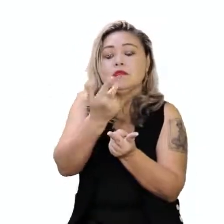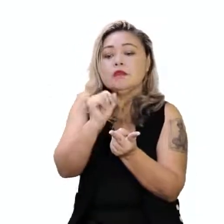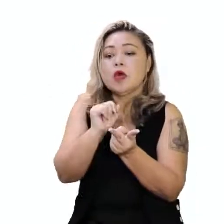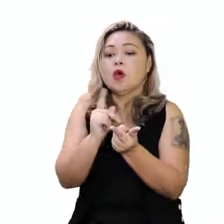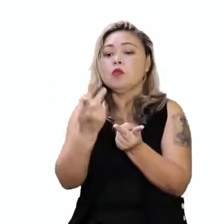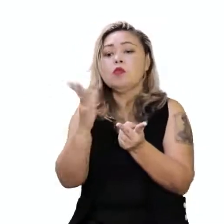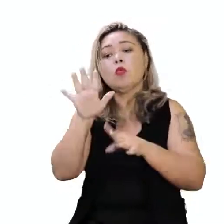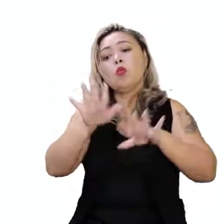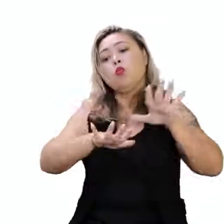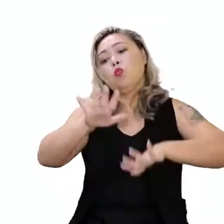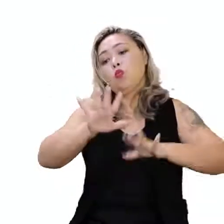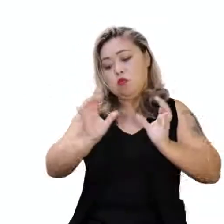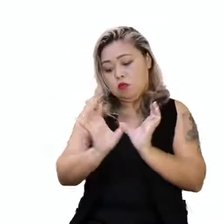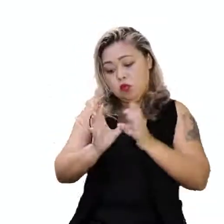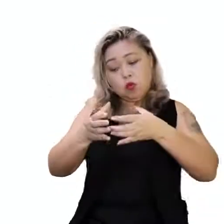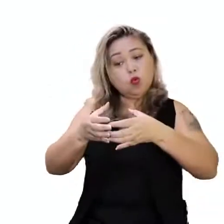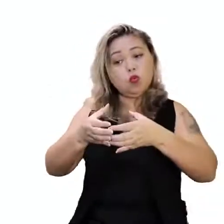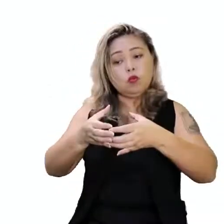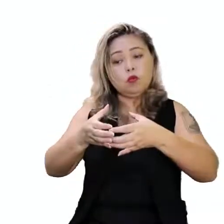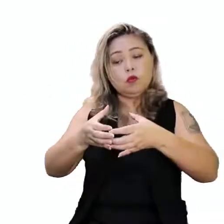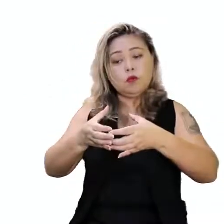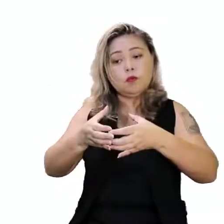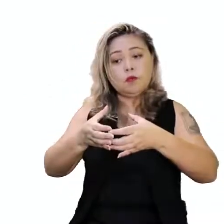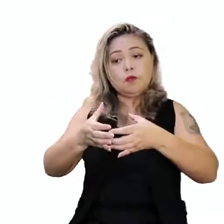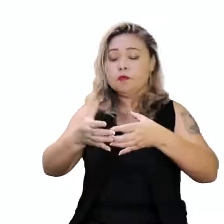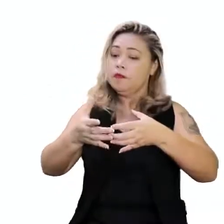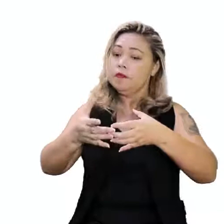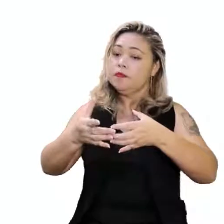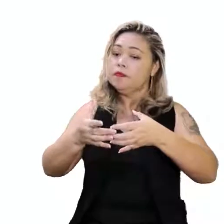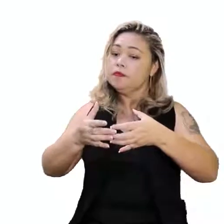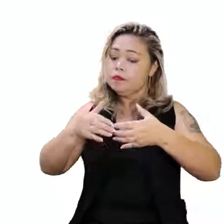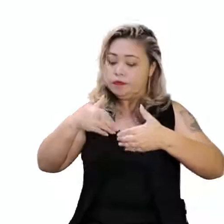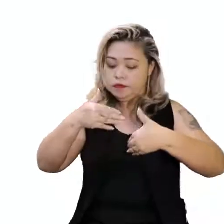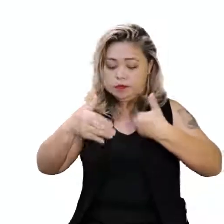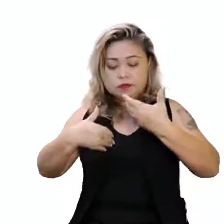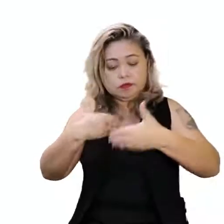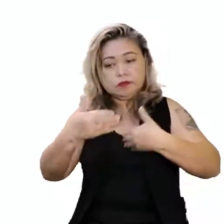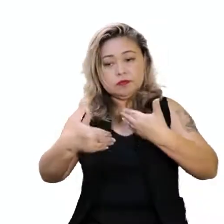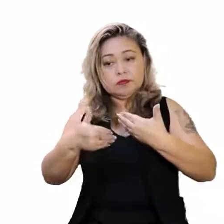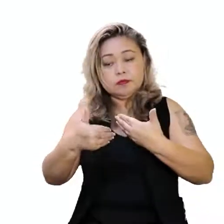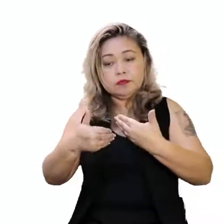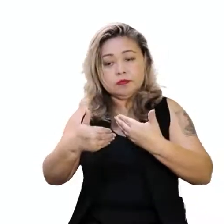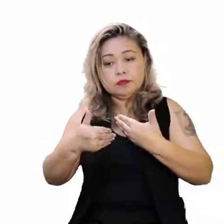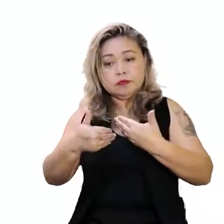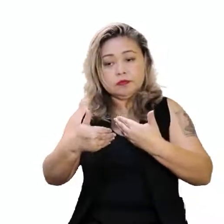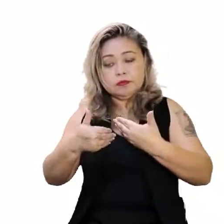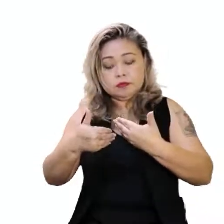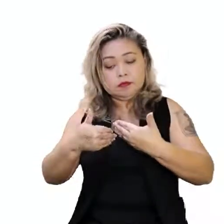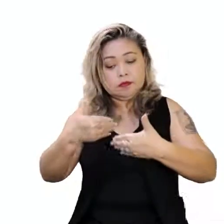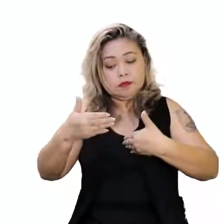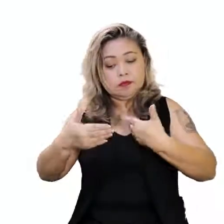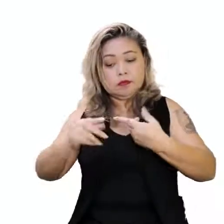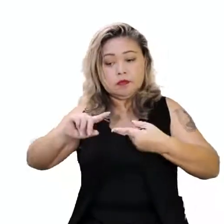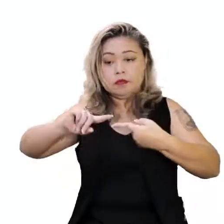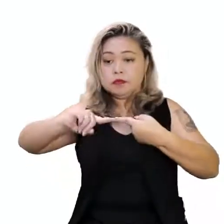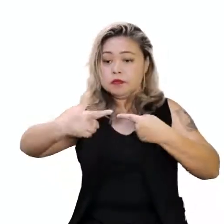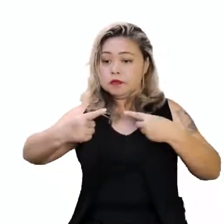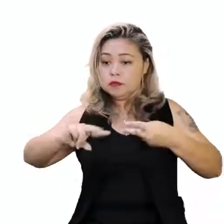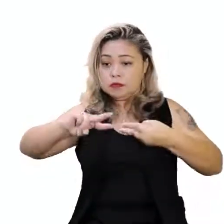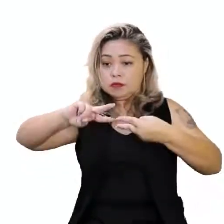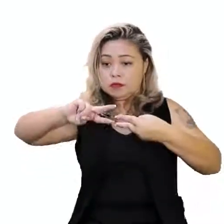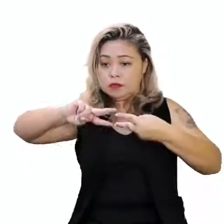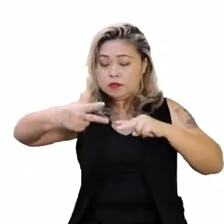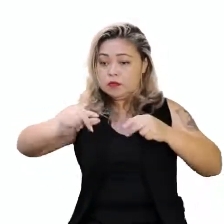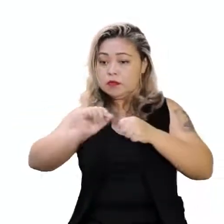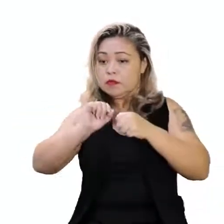populações que, por algum mecanismo distinto, faz com que essas populações agora, o seu fluxo gênico,